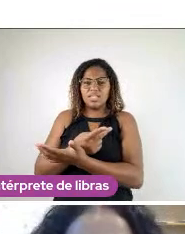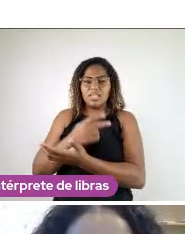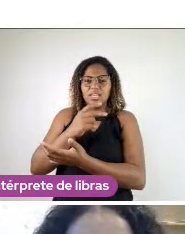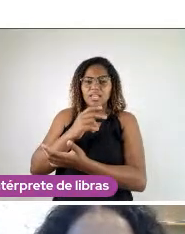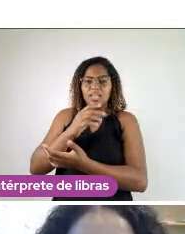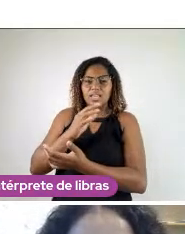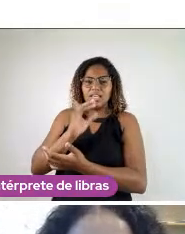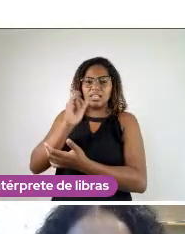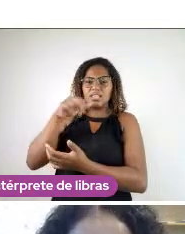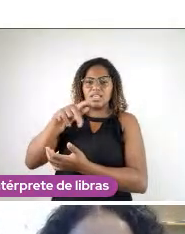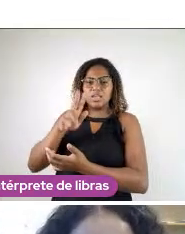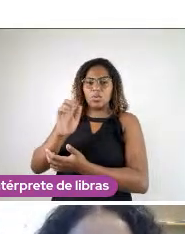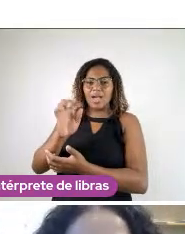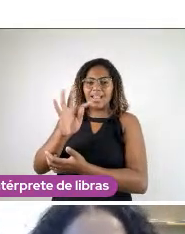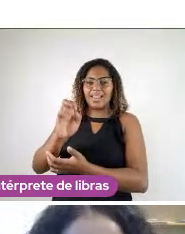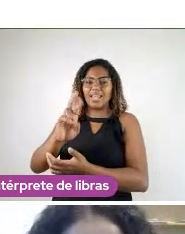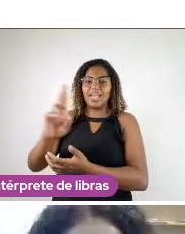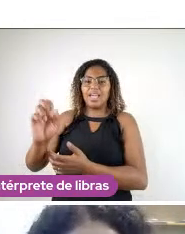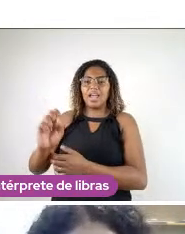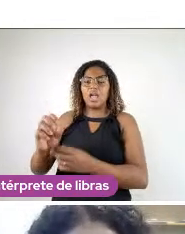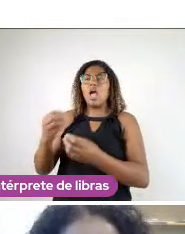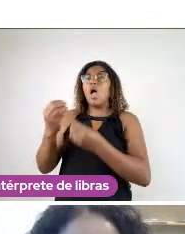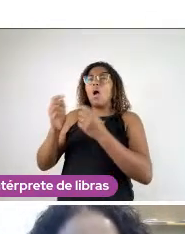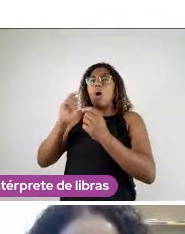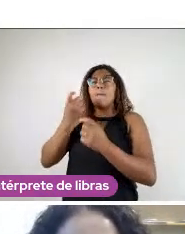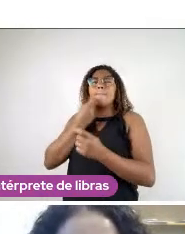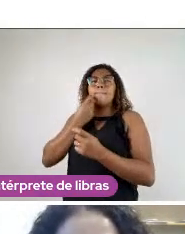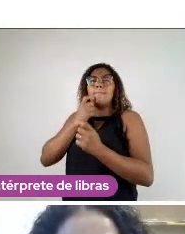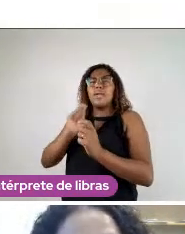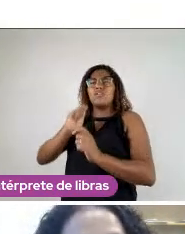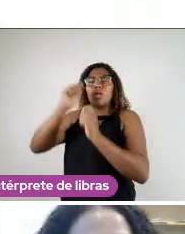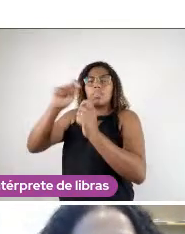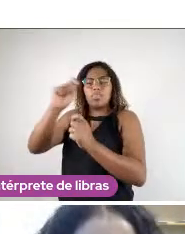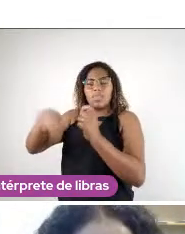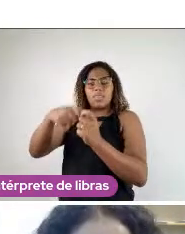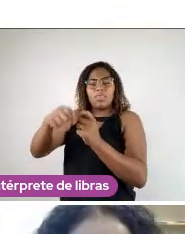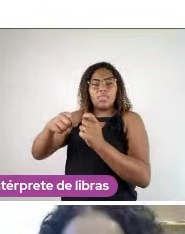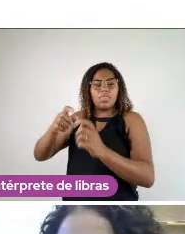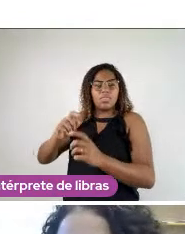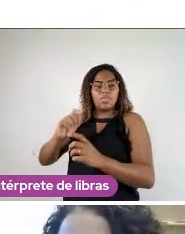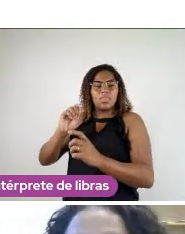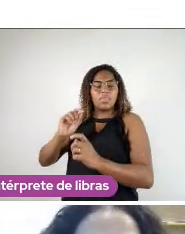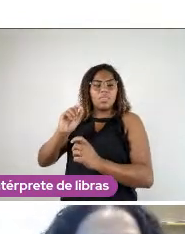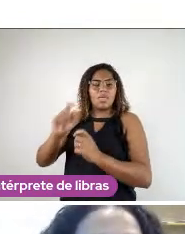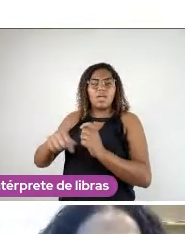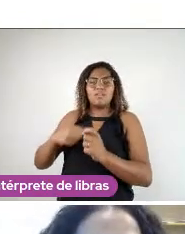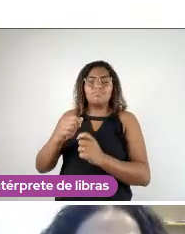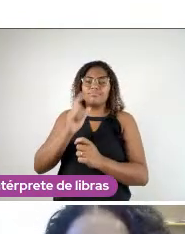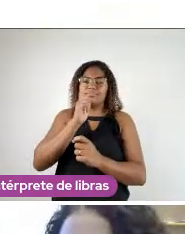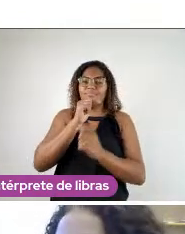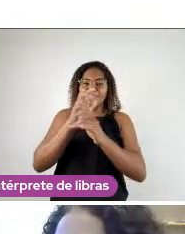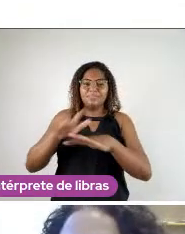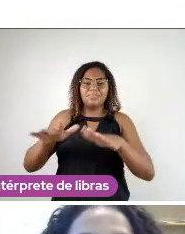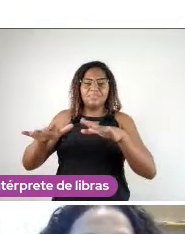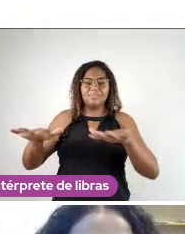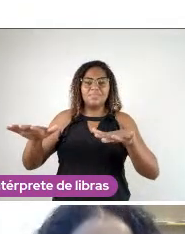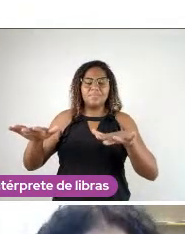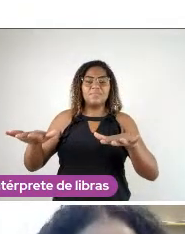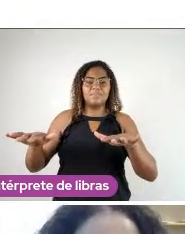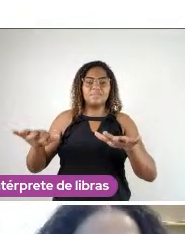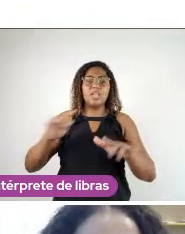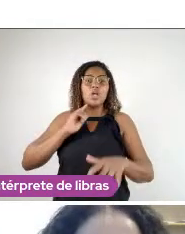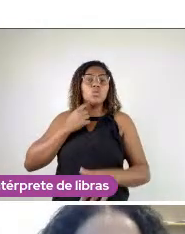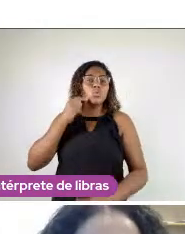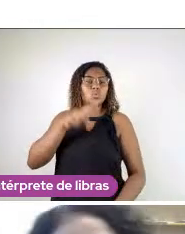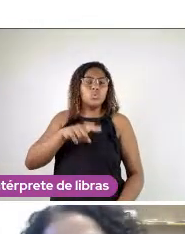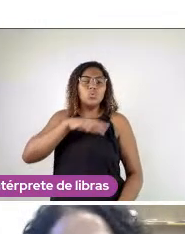os peixes que são pescados, né, nesses ambientes, eles são exportados, você também pode ter pessoas